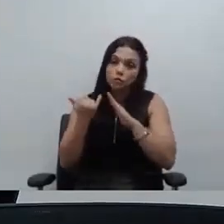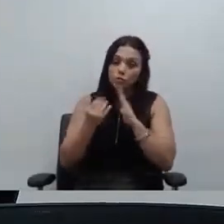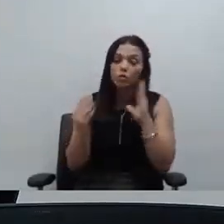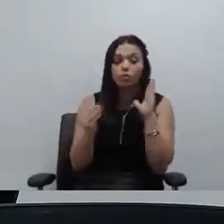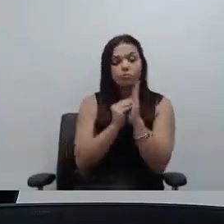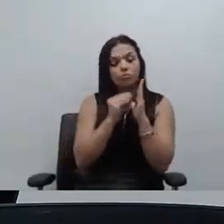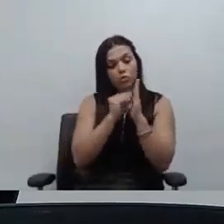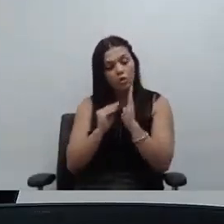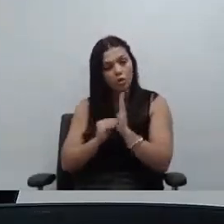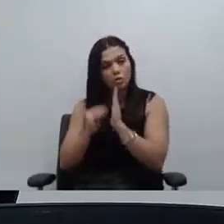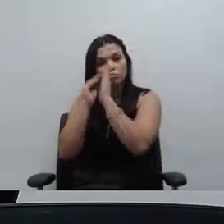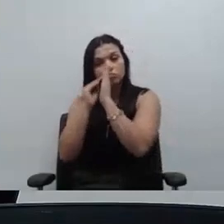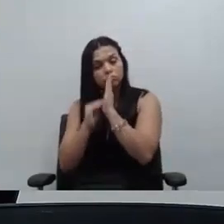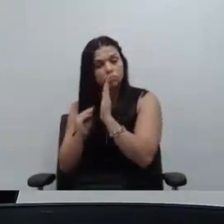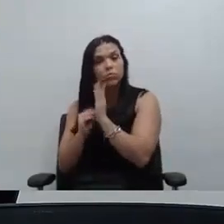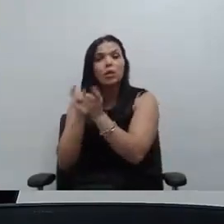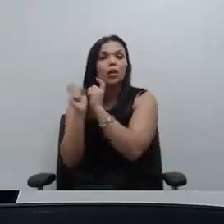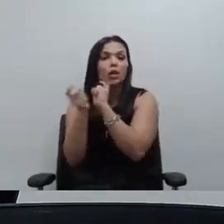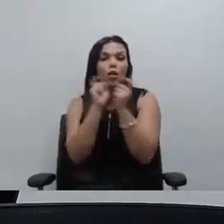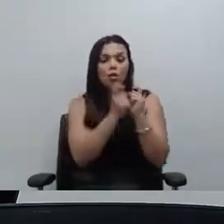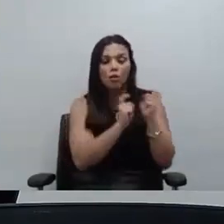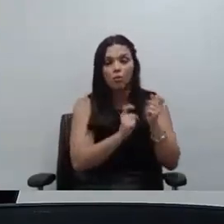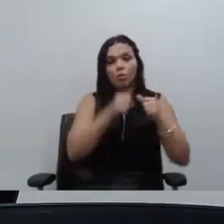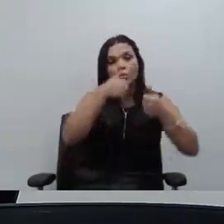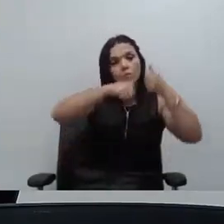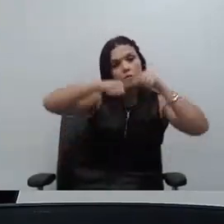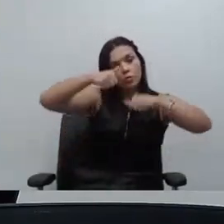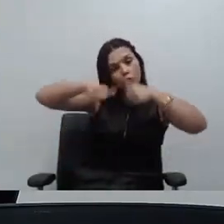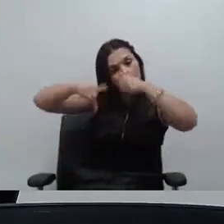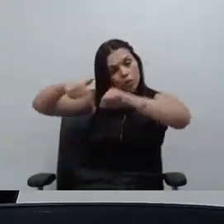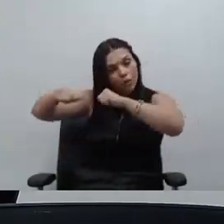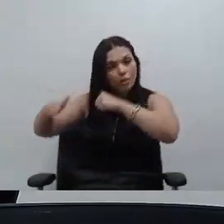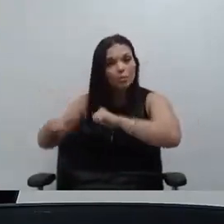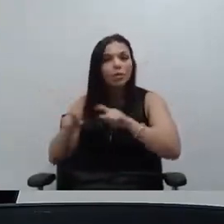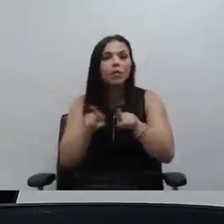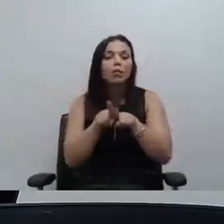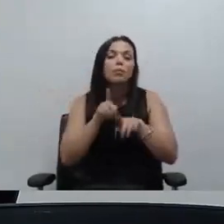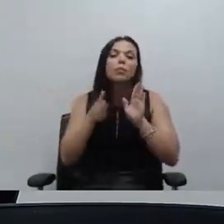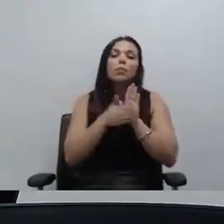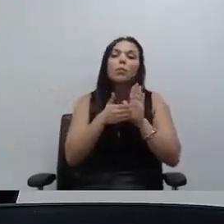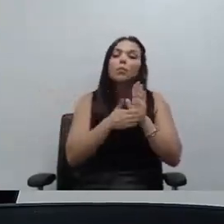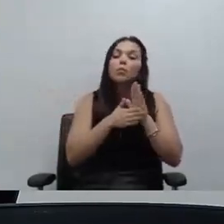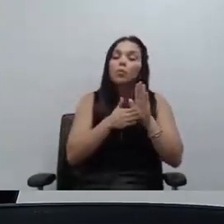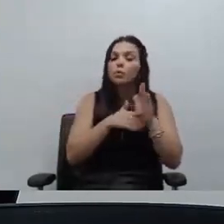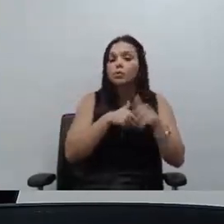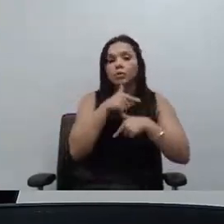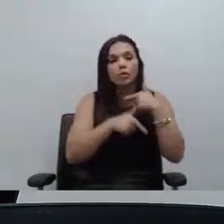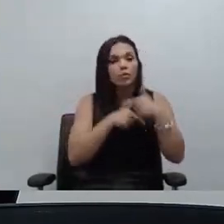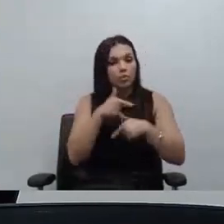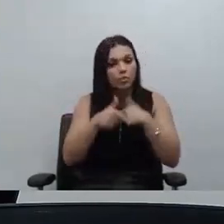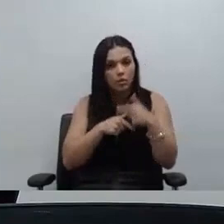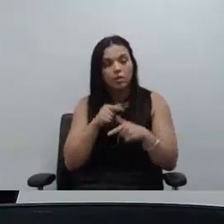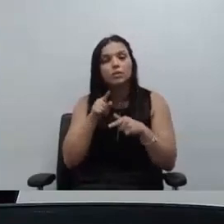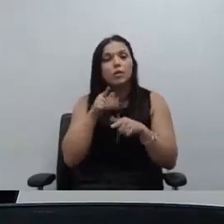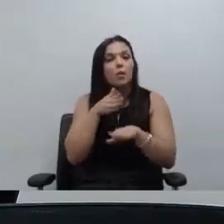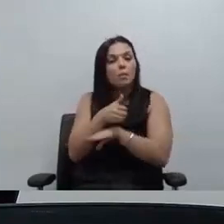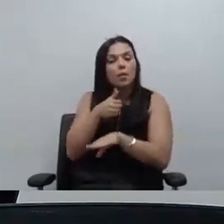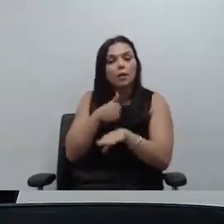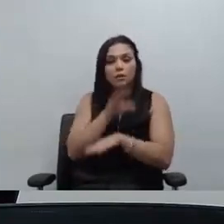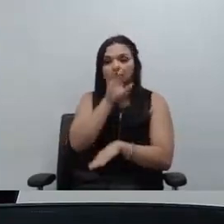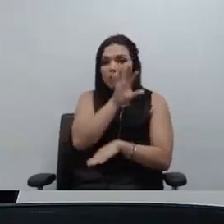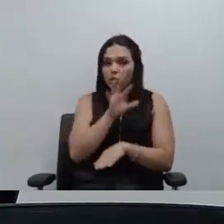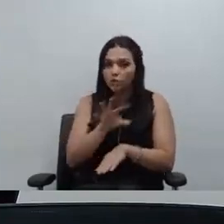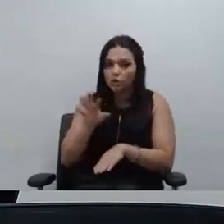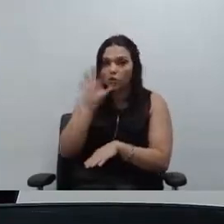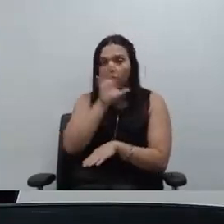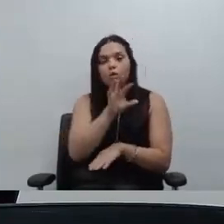calendário do ciclo de reuniões de monitoramento e a avaliação da execução do plano de atuação com a participação das regionais e unidades da